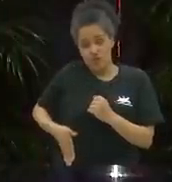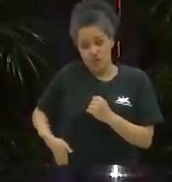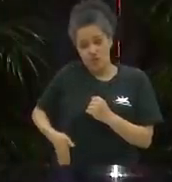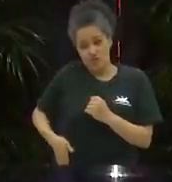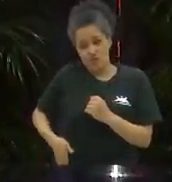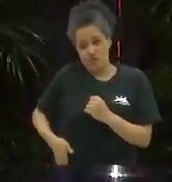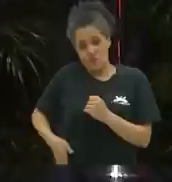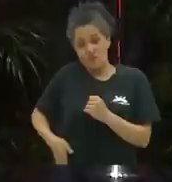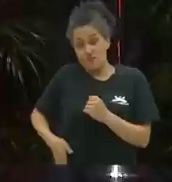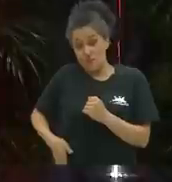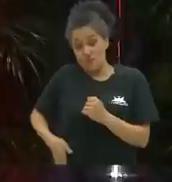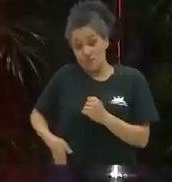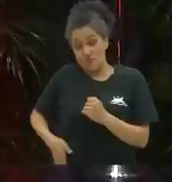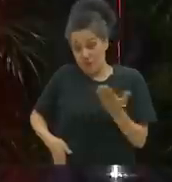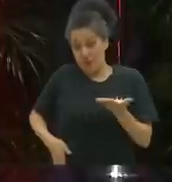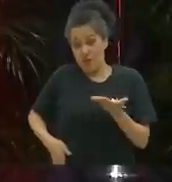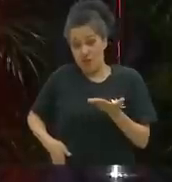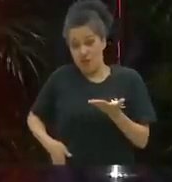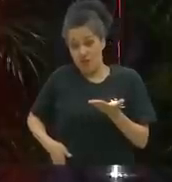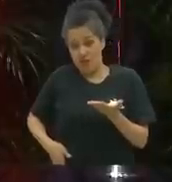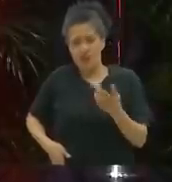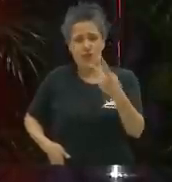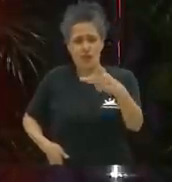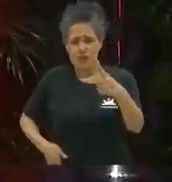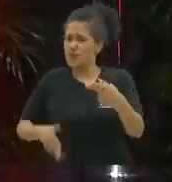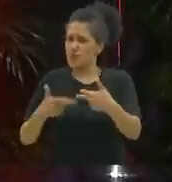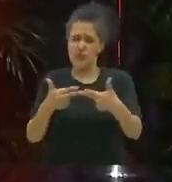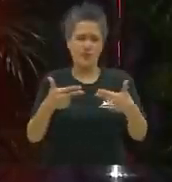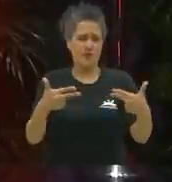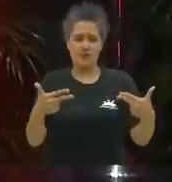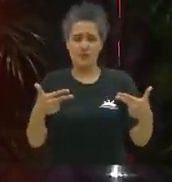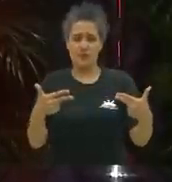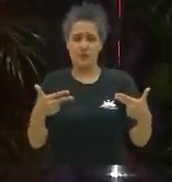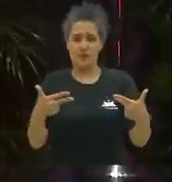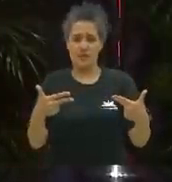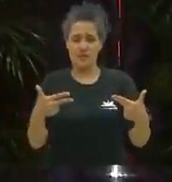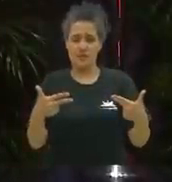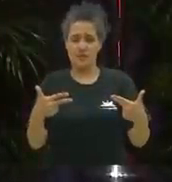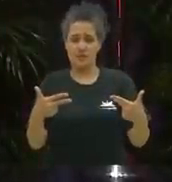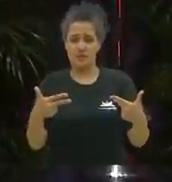Põe a mão nos teus bens e reparta.